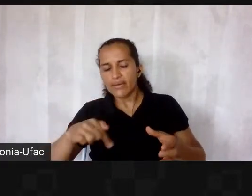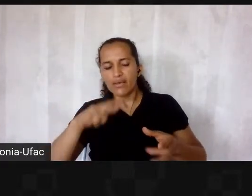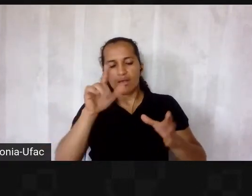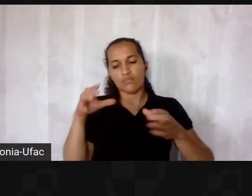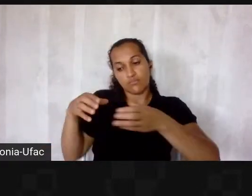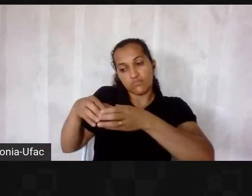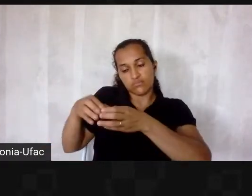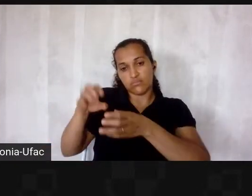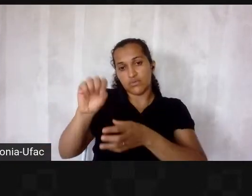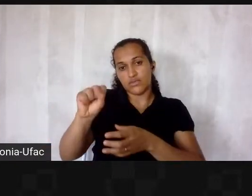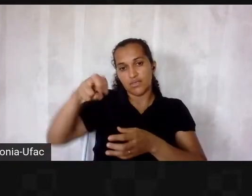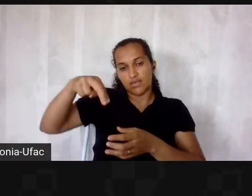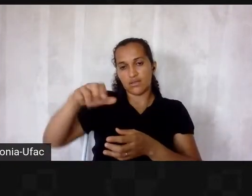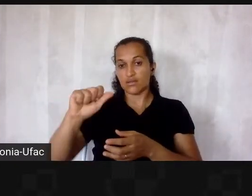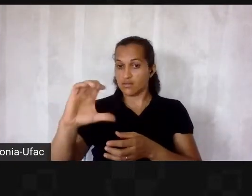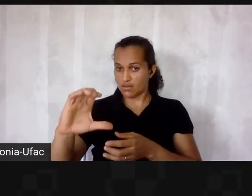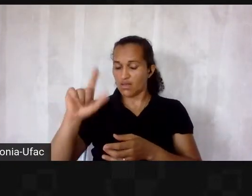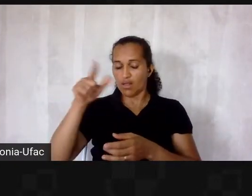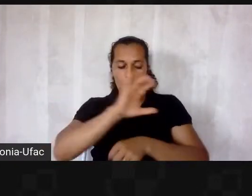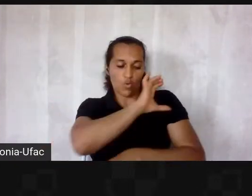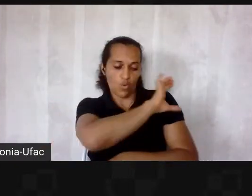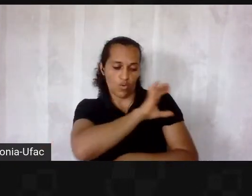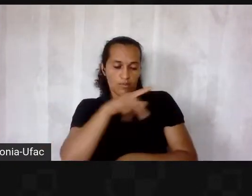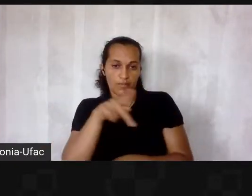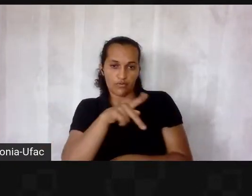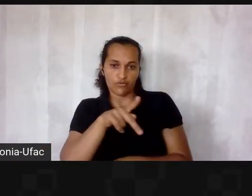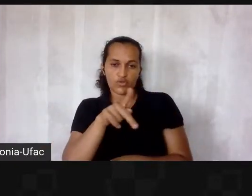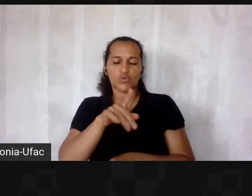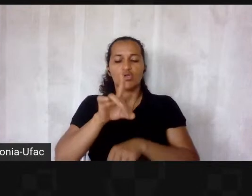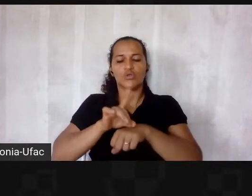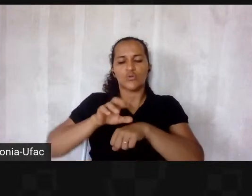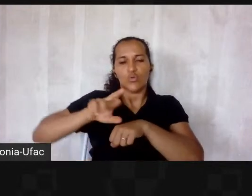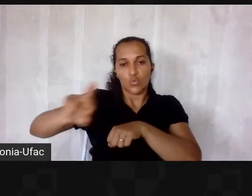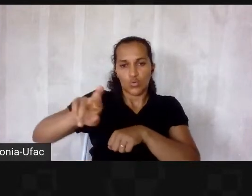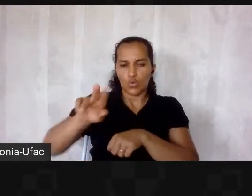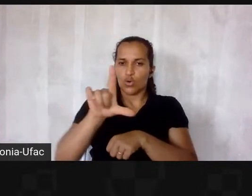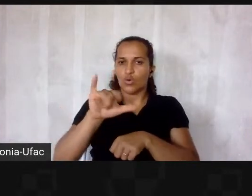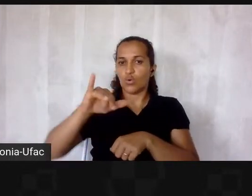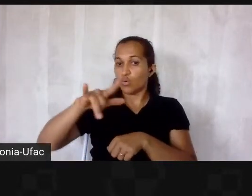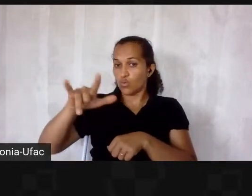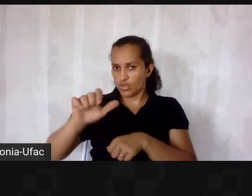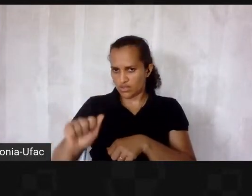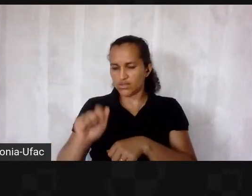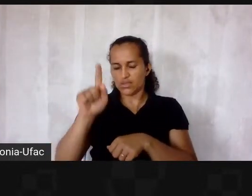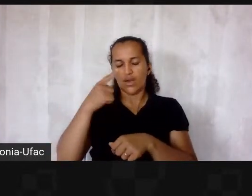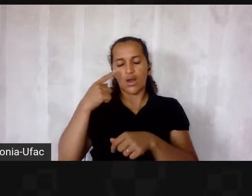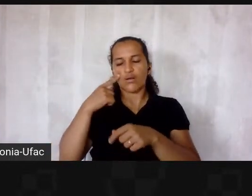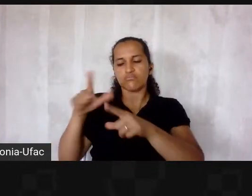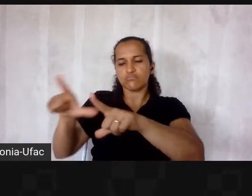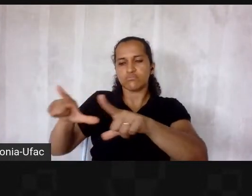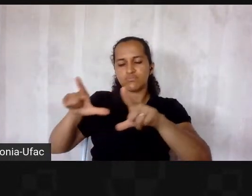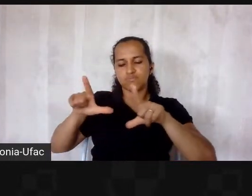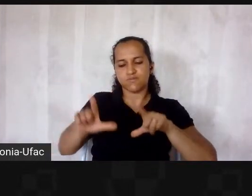coordenado pela professora doutora Luísa Galvão Lessa. Obteve o título de licenciatura plena em letras portuguesas em